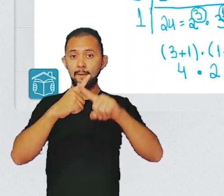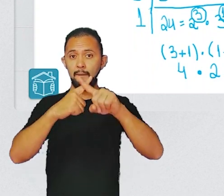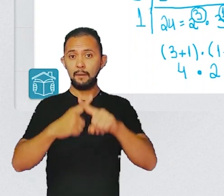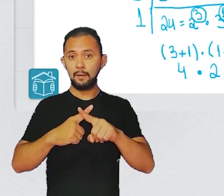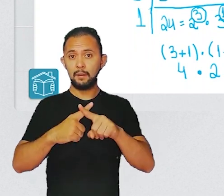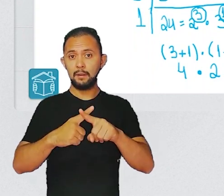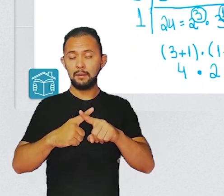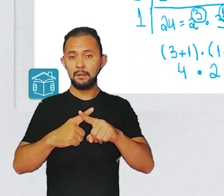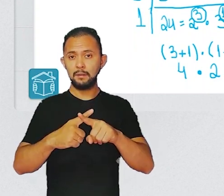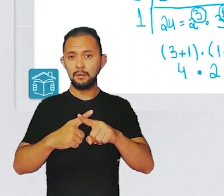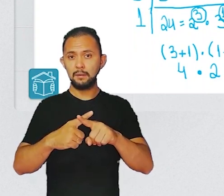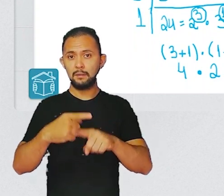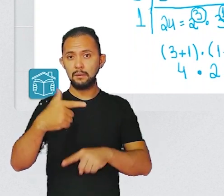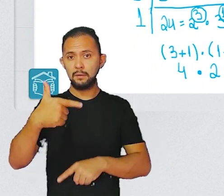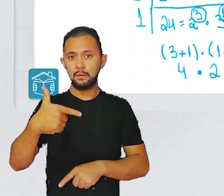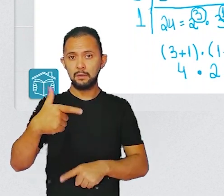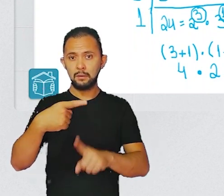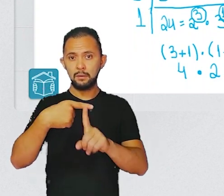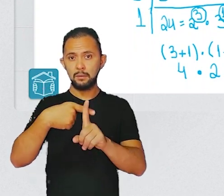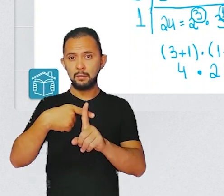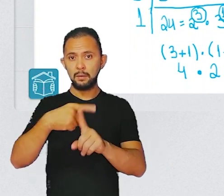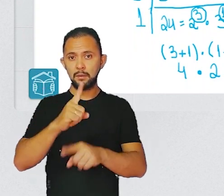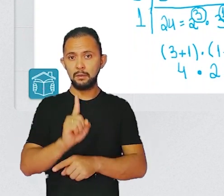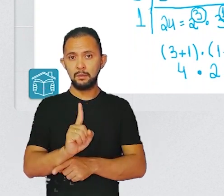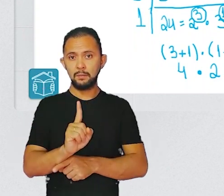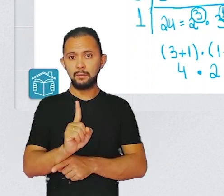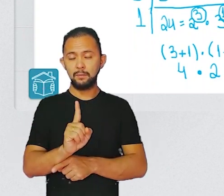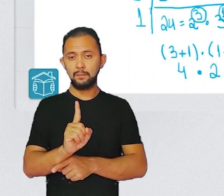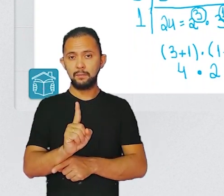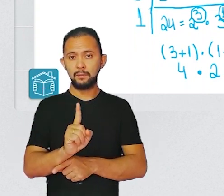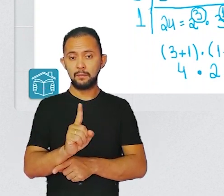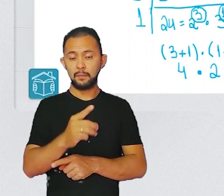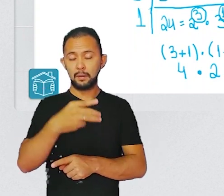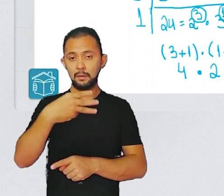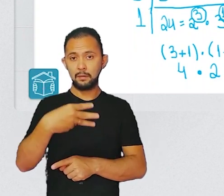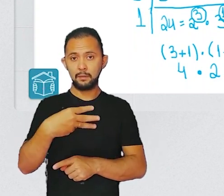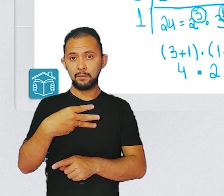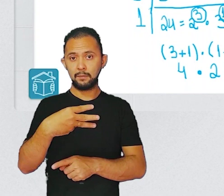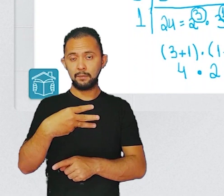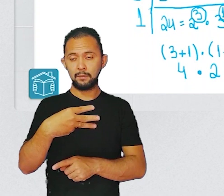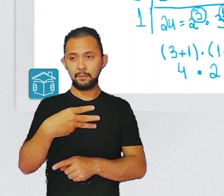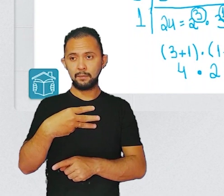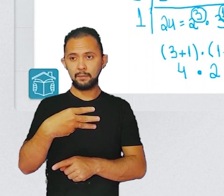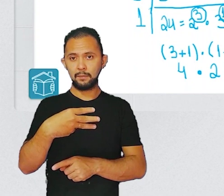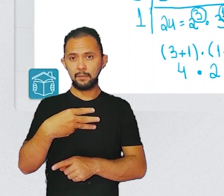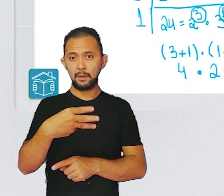vezes, aí ó, 2 mais 1, que é o expoente do 3 mais 1,